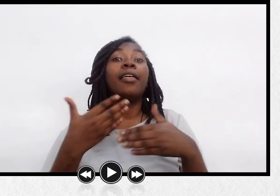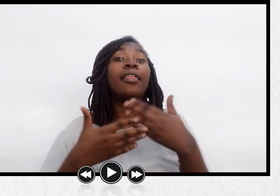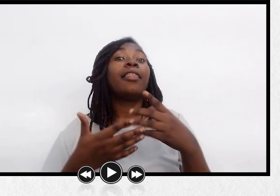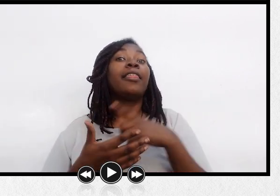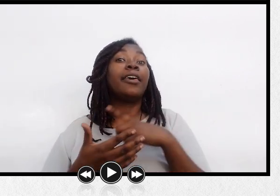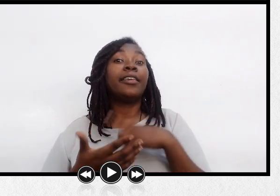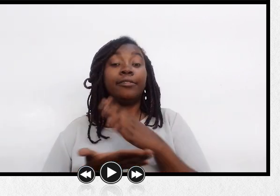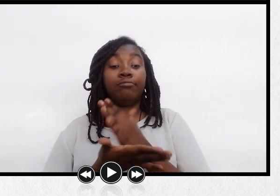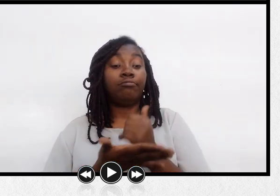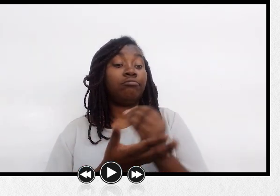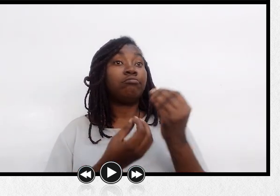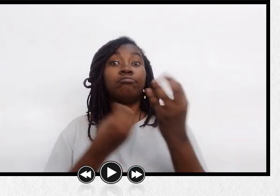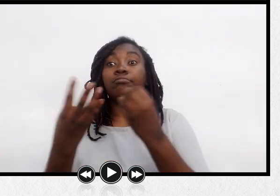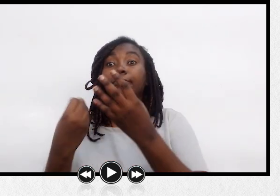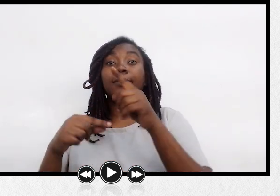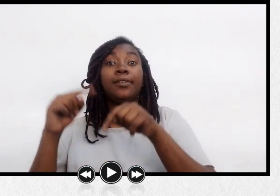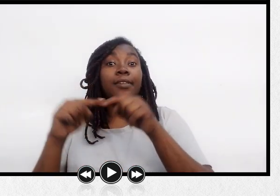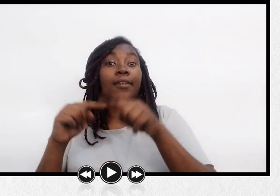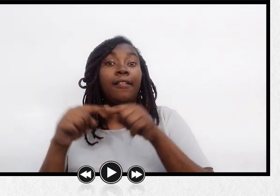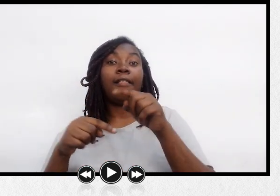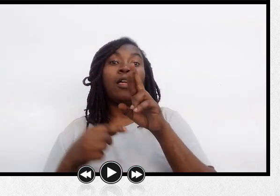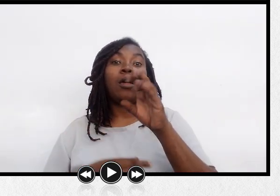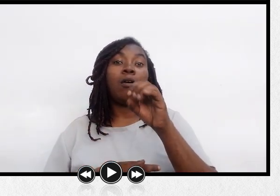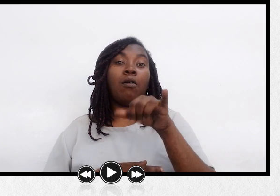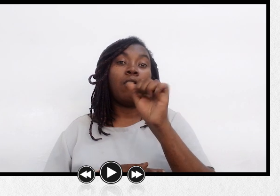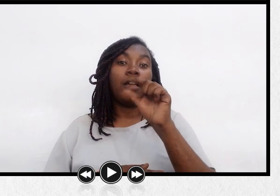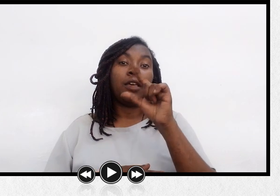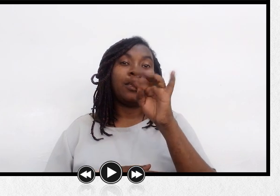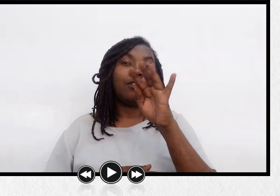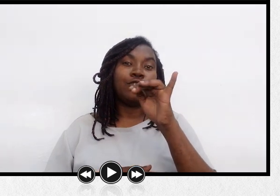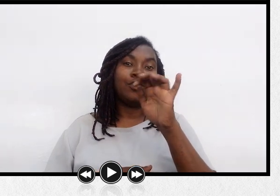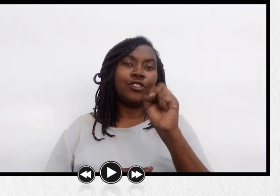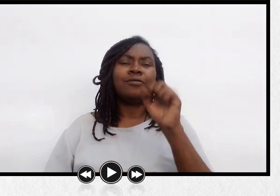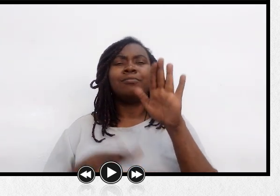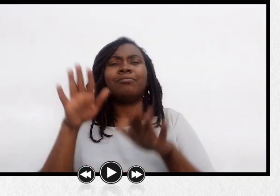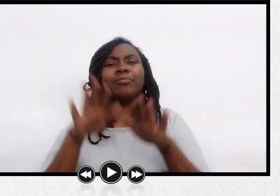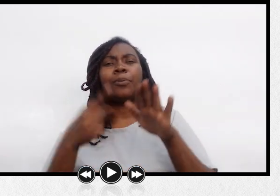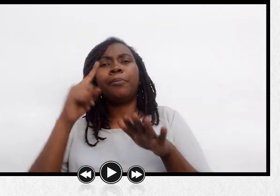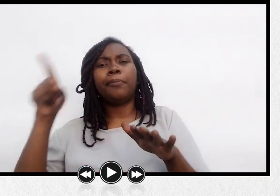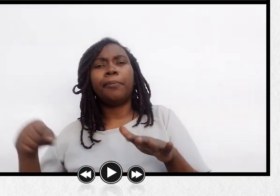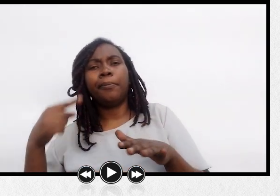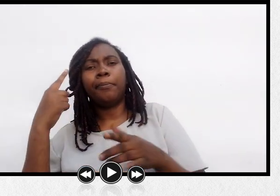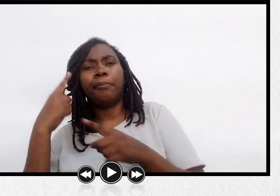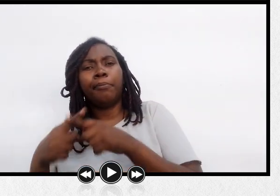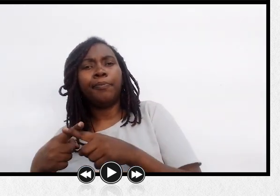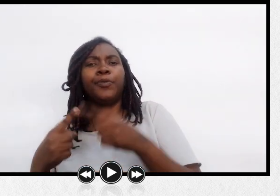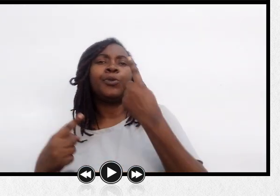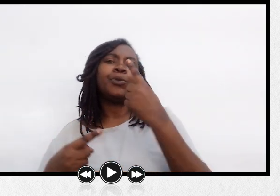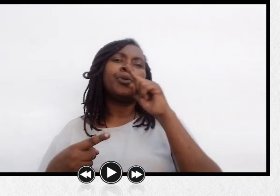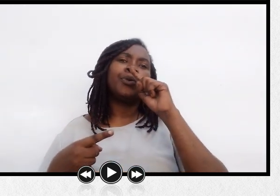essa distribuição dos recursos do royalty, variam entre 1,5 milhão, 1.800.000, 2, porque vai depender muito